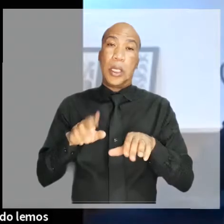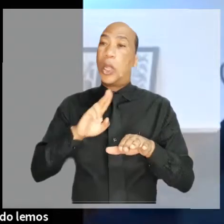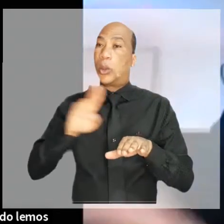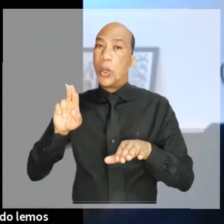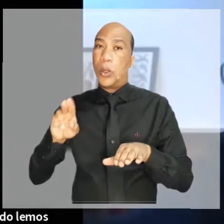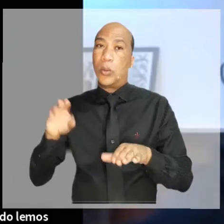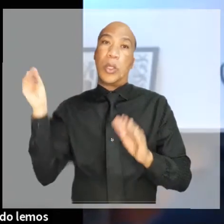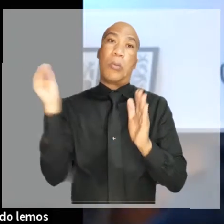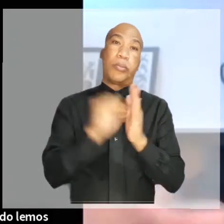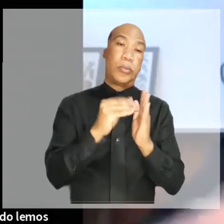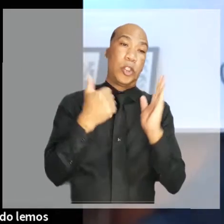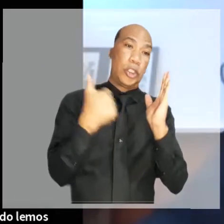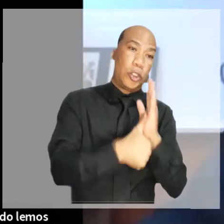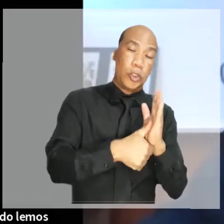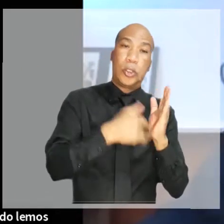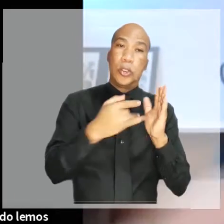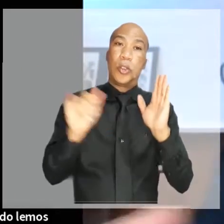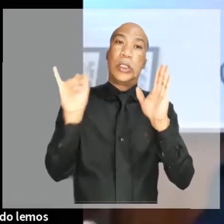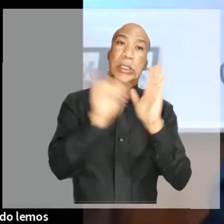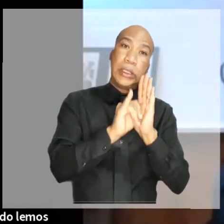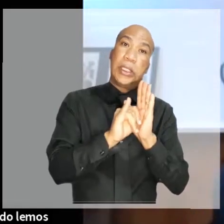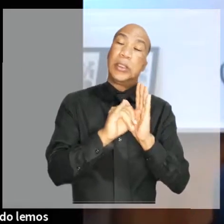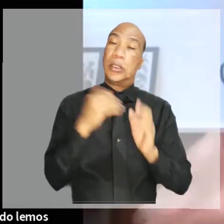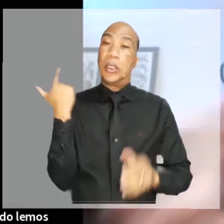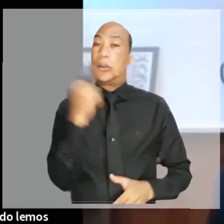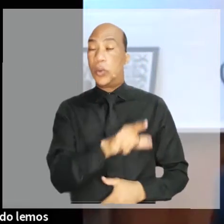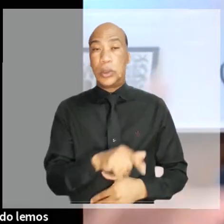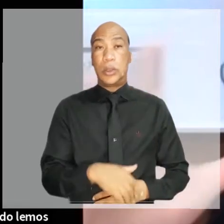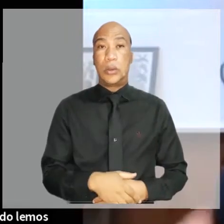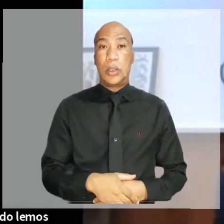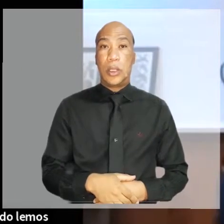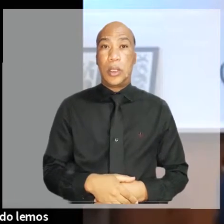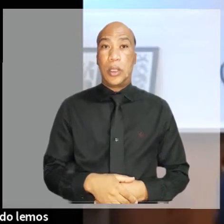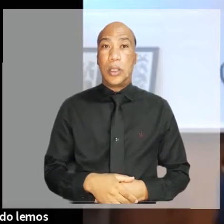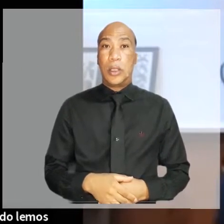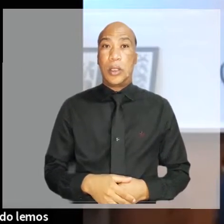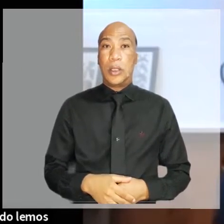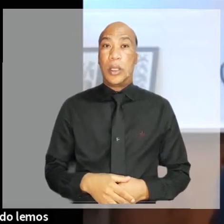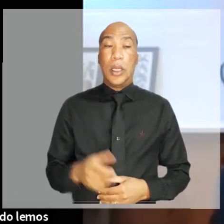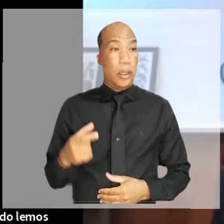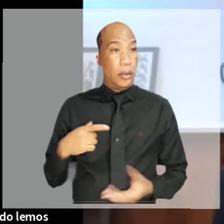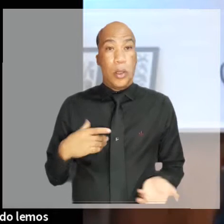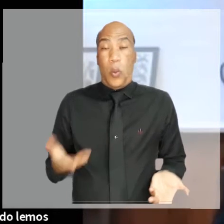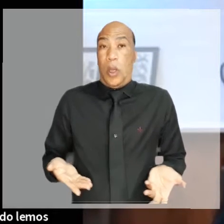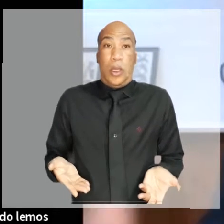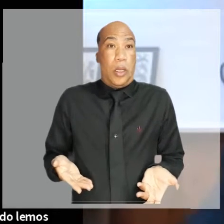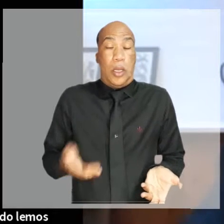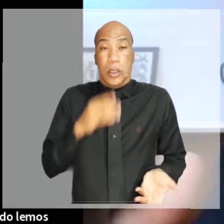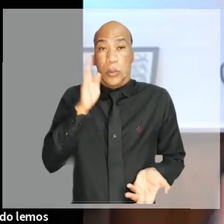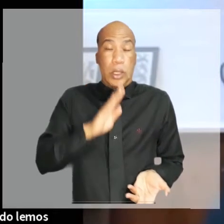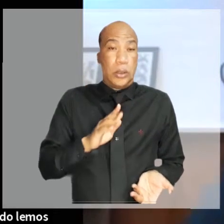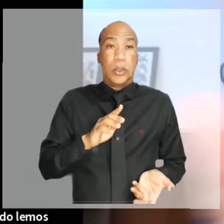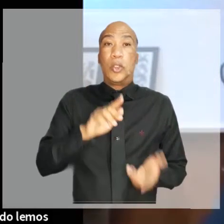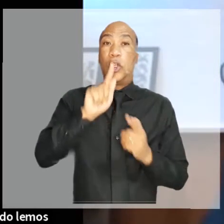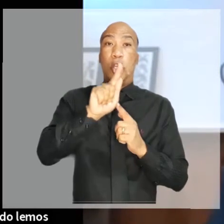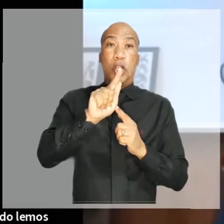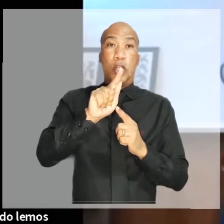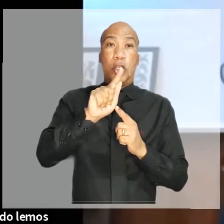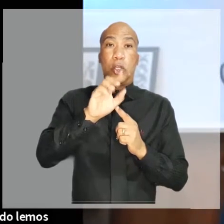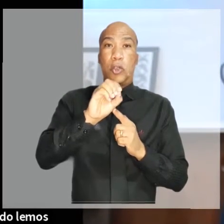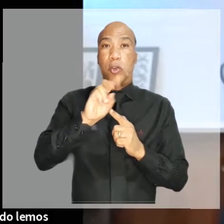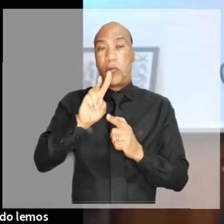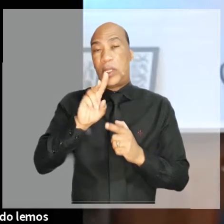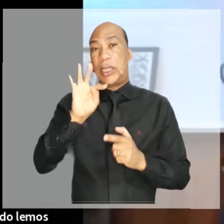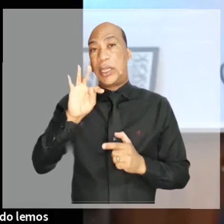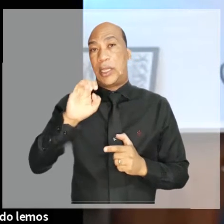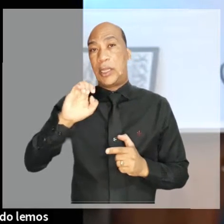uma iniciativa generalizada de modelos de GovTech. O Brasil está participando disso, acho que, como a